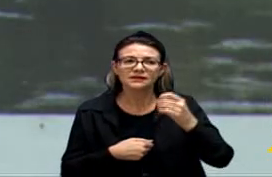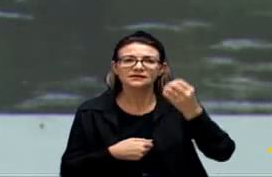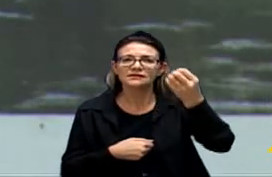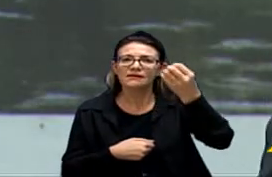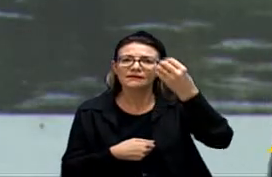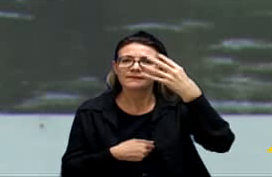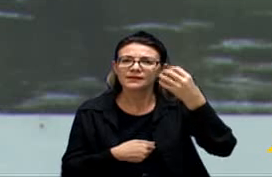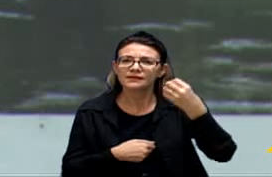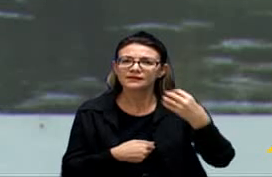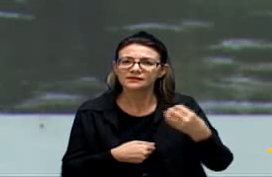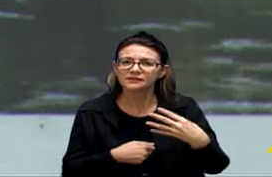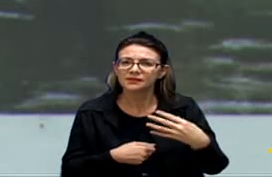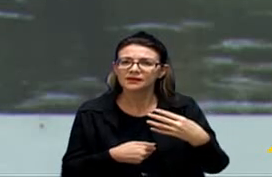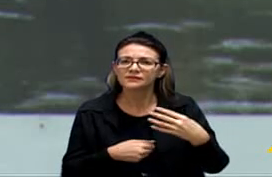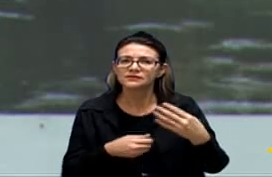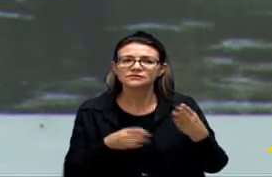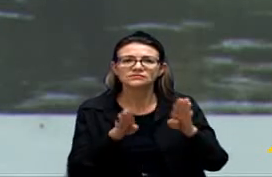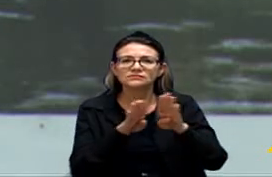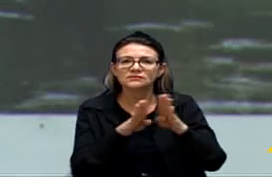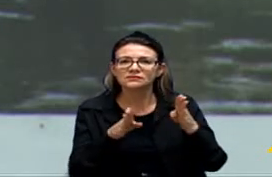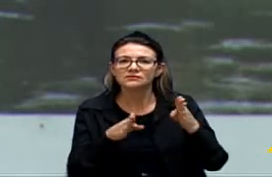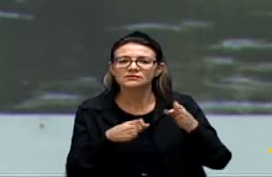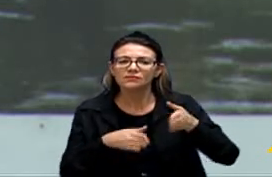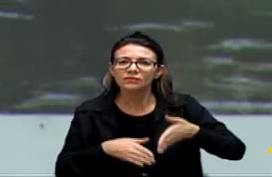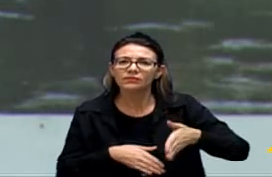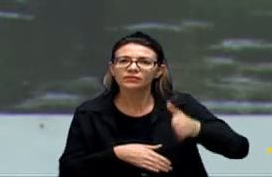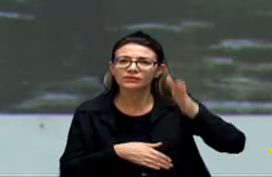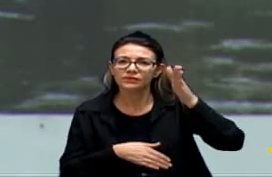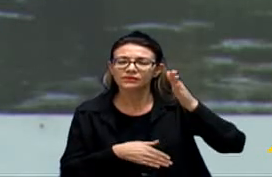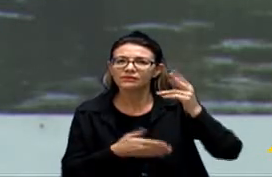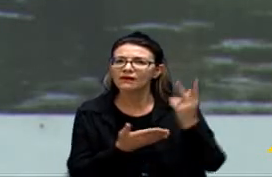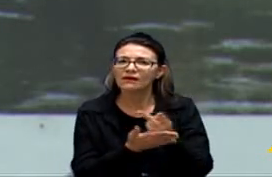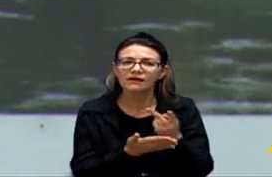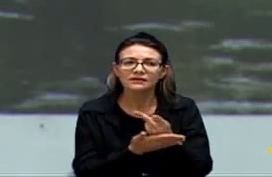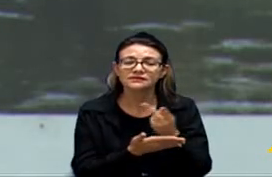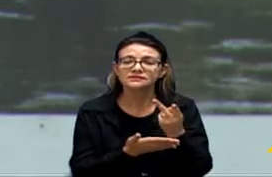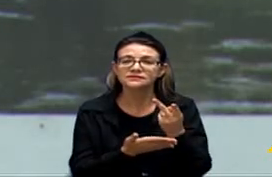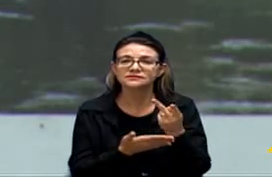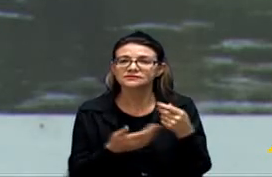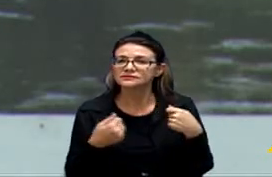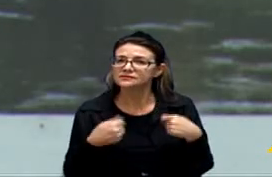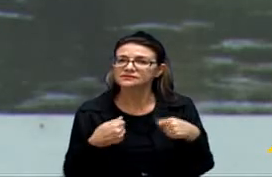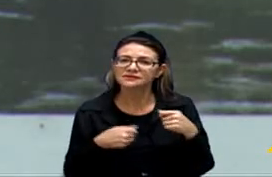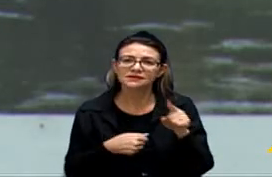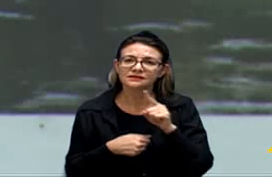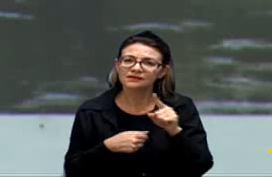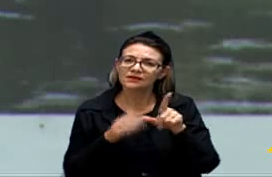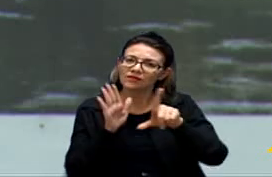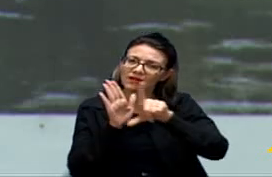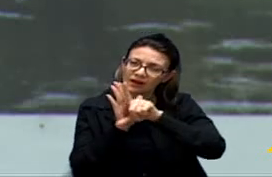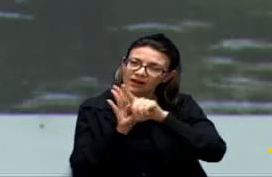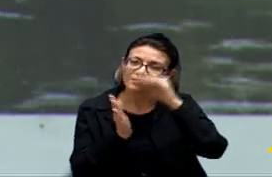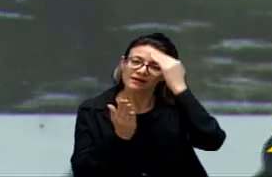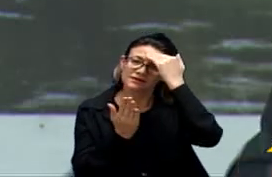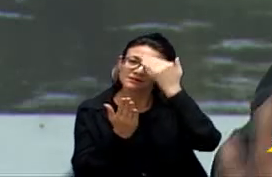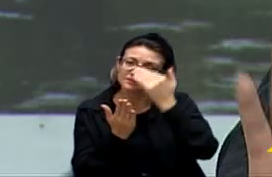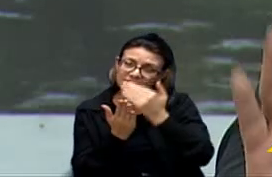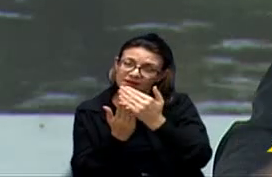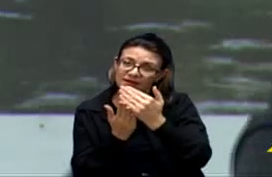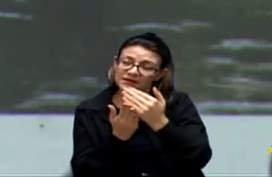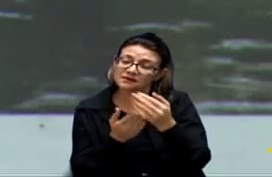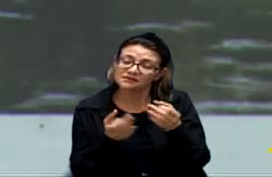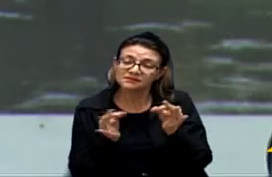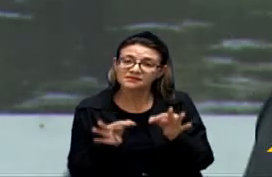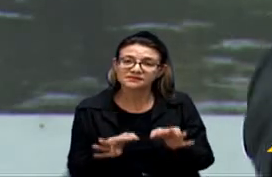Vocês não precisam fazer ultrapassagens e eh perigosas entendeu siga o código de trânsito siga as normas que vai dar